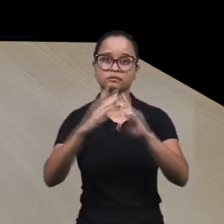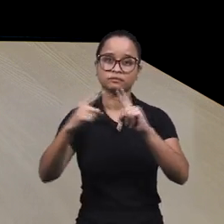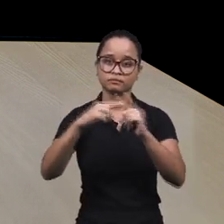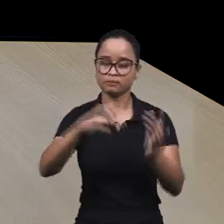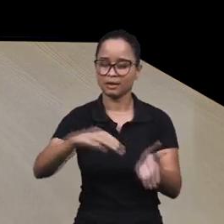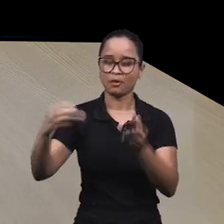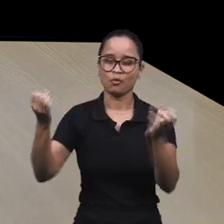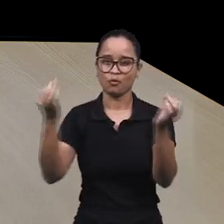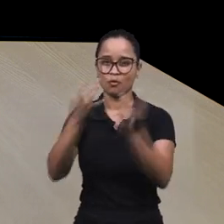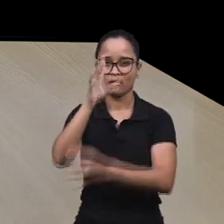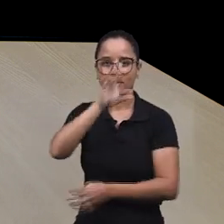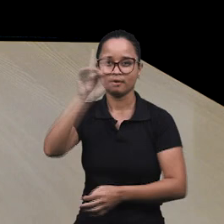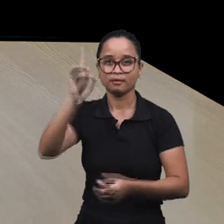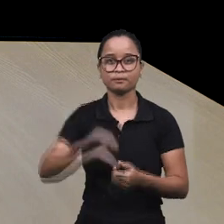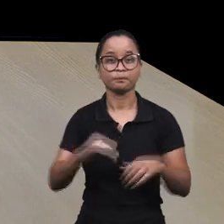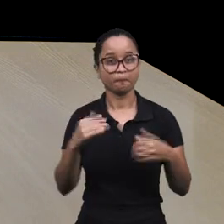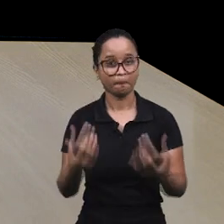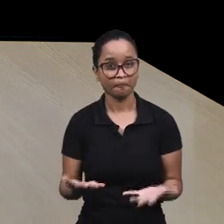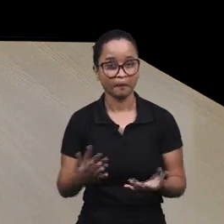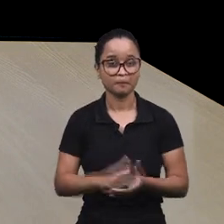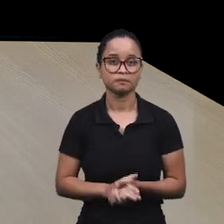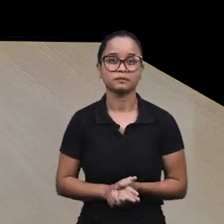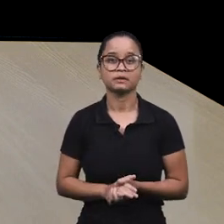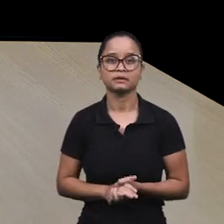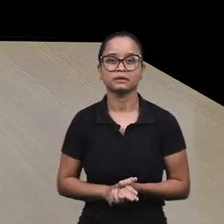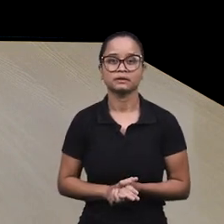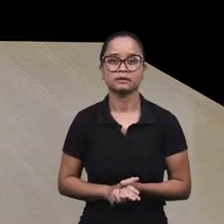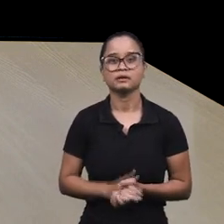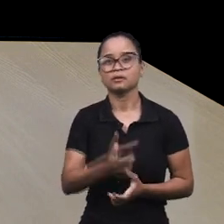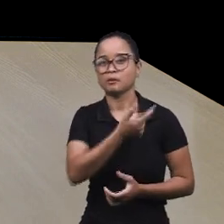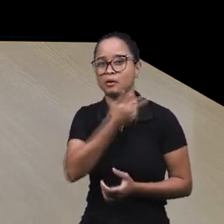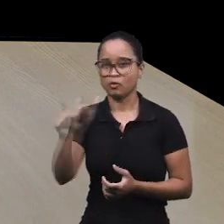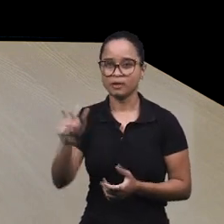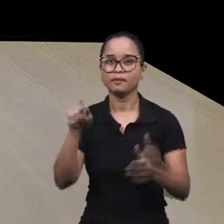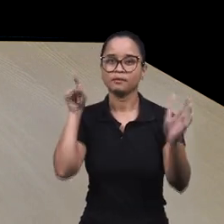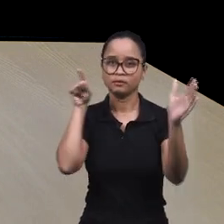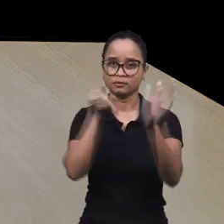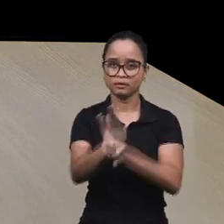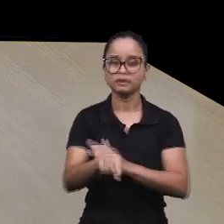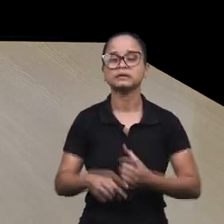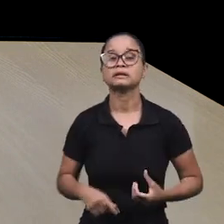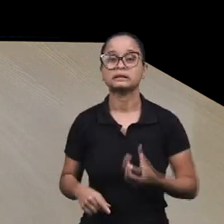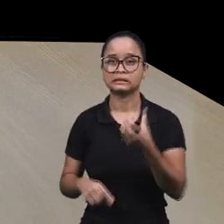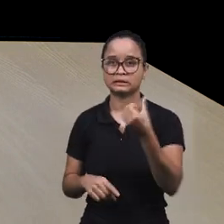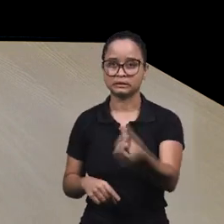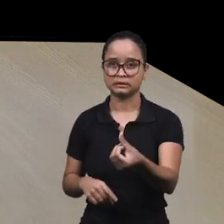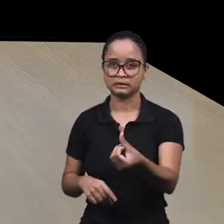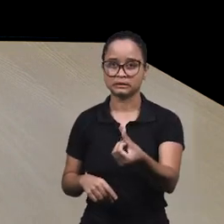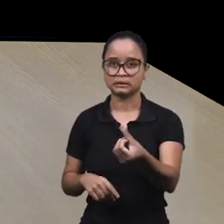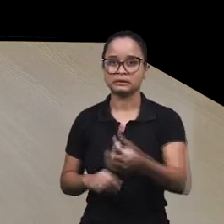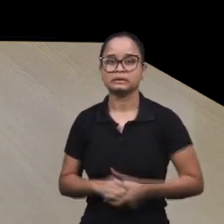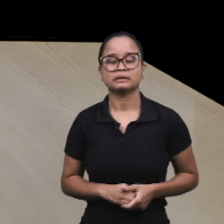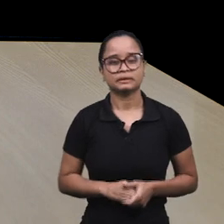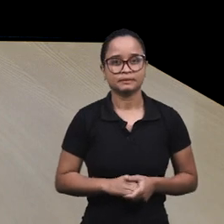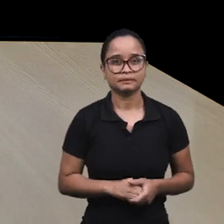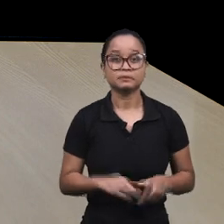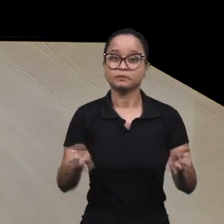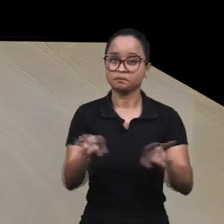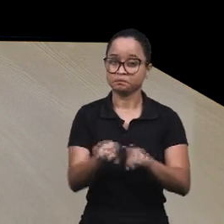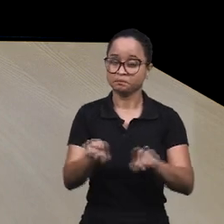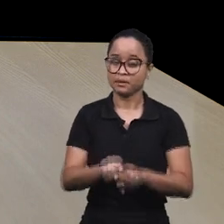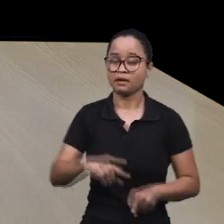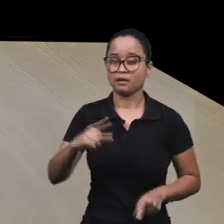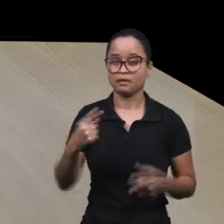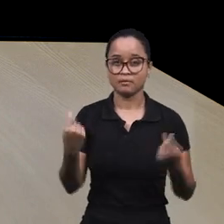Cristã Maranata. Glória a Deus. Assim, irmãos, partimos para a nossa próxima pergunta agora, que é a pergunta número 6.